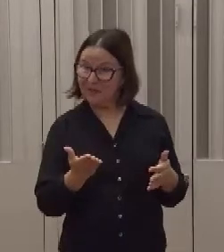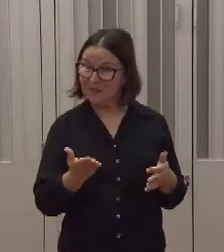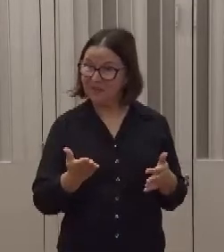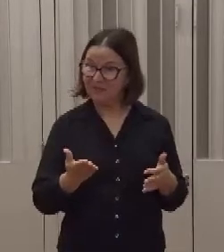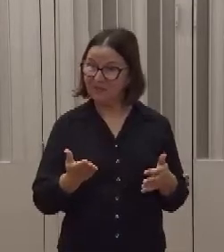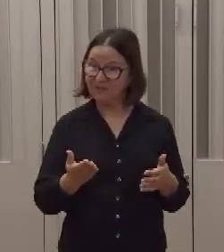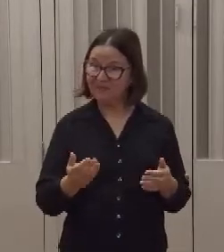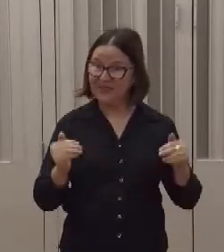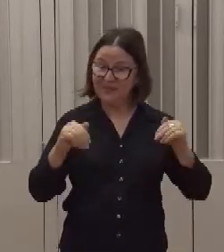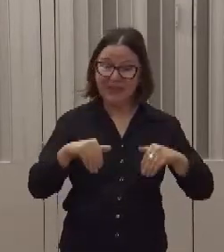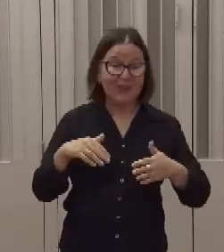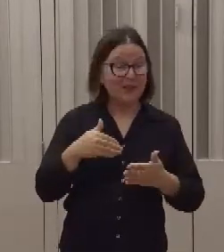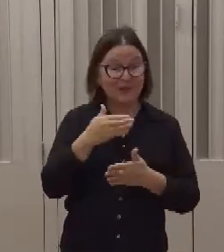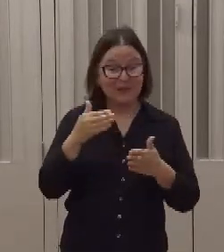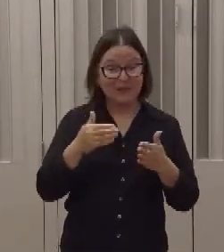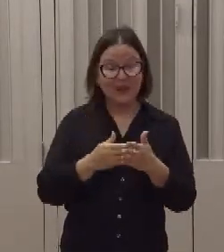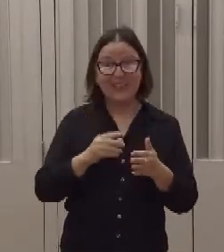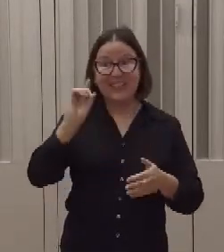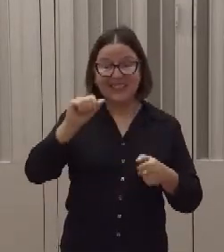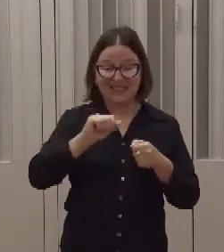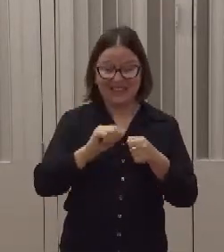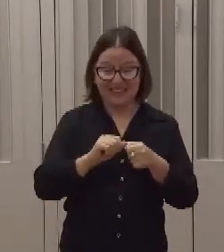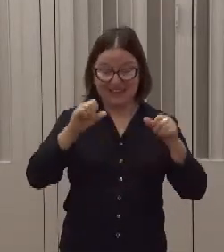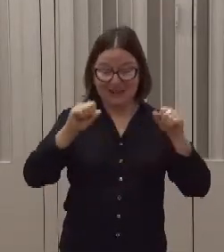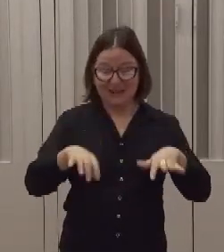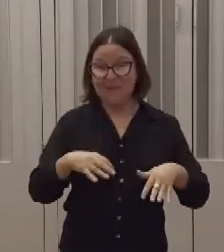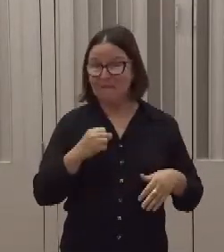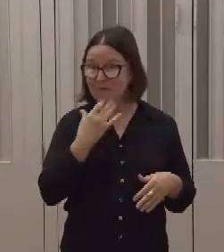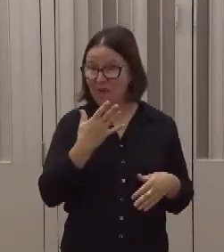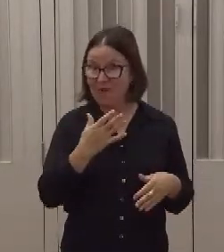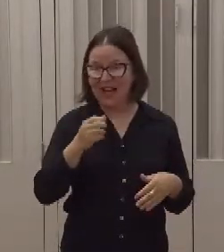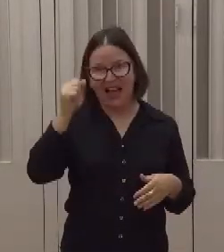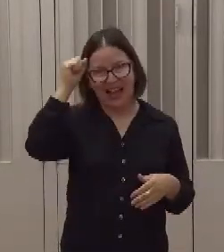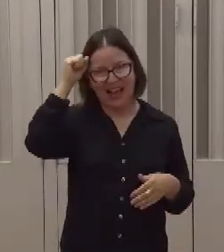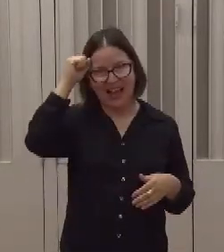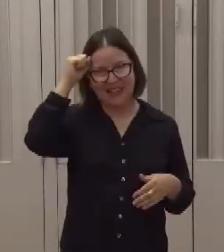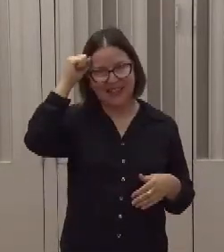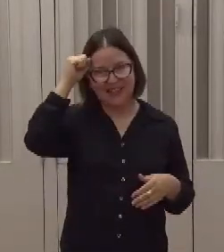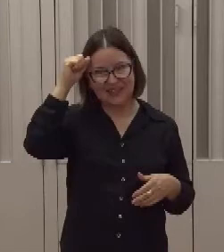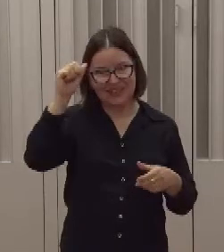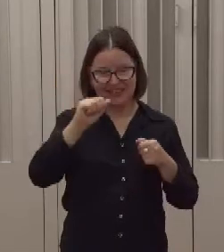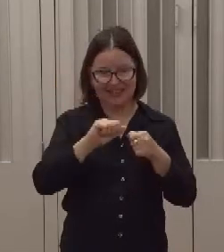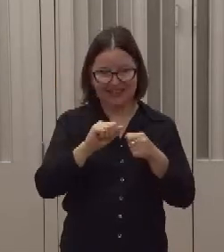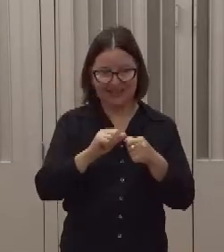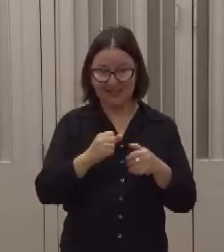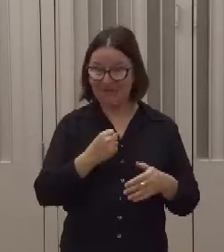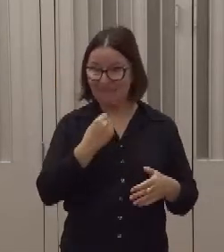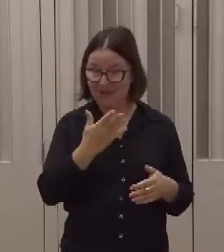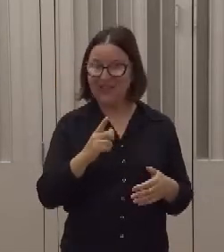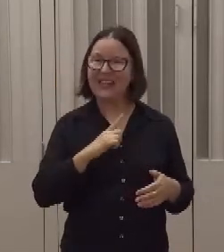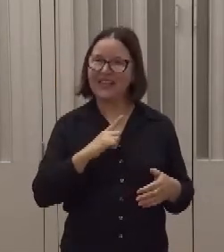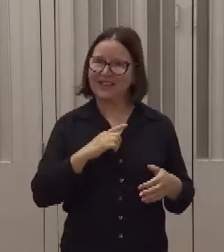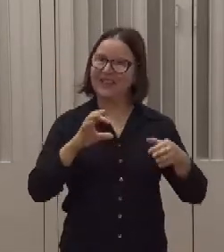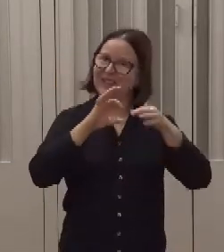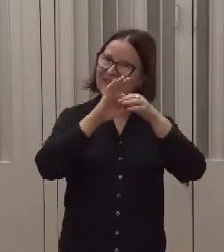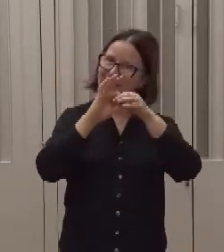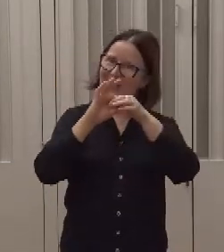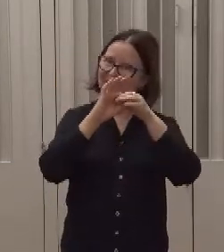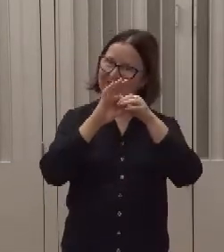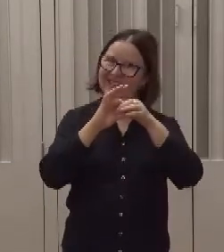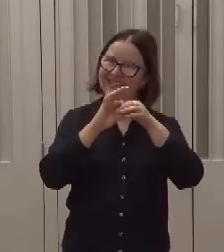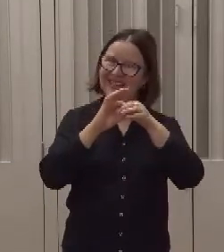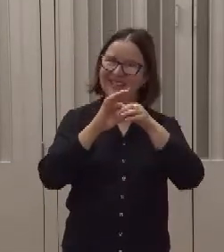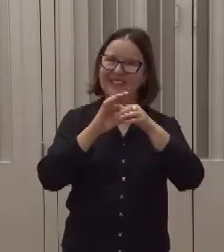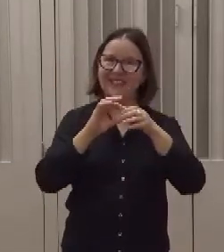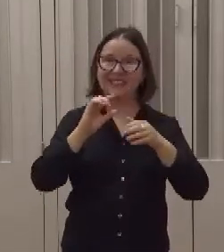tudo era muito bom. Adão foi feito bom e tinha comunhão com o céu, ao andar com Deus, e com a